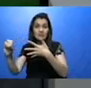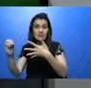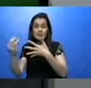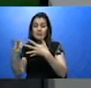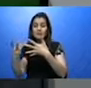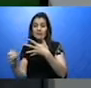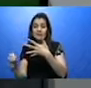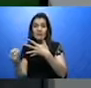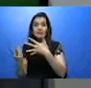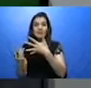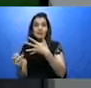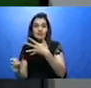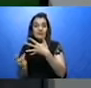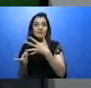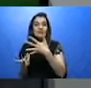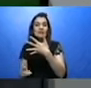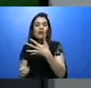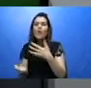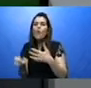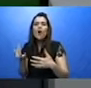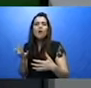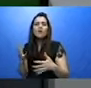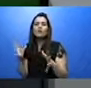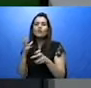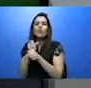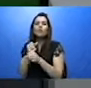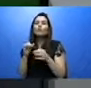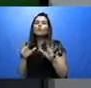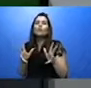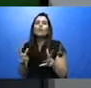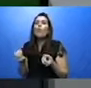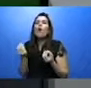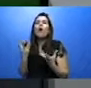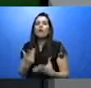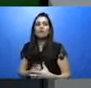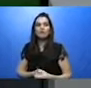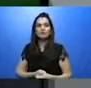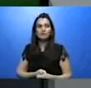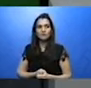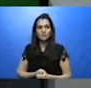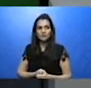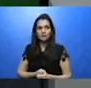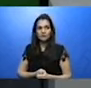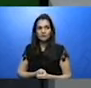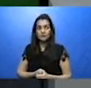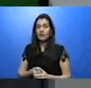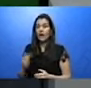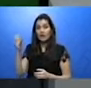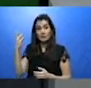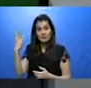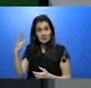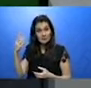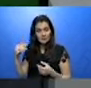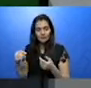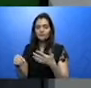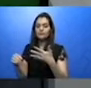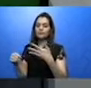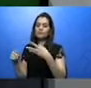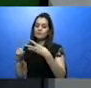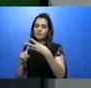percorreu 30 quilômetros e na segunda, também. Na terceira noite, mais